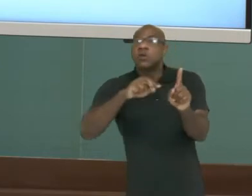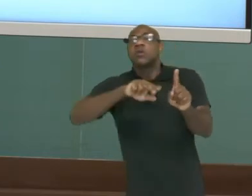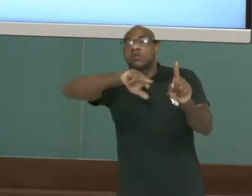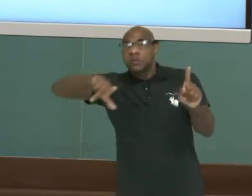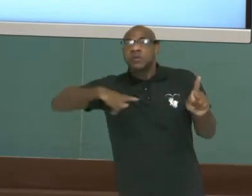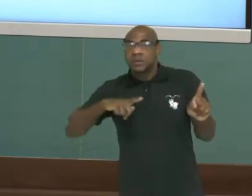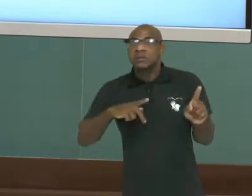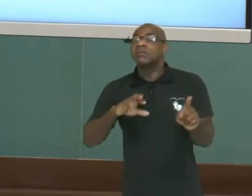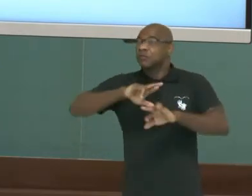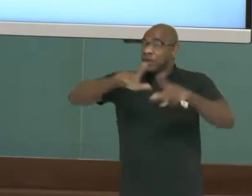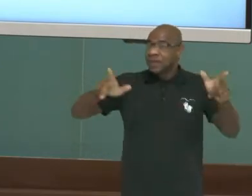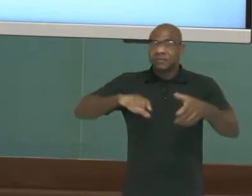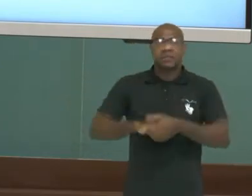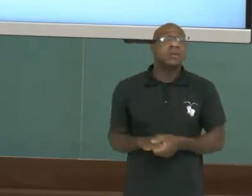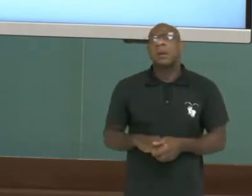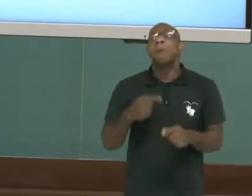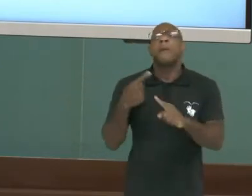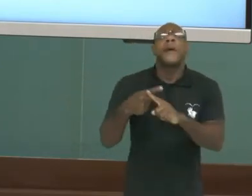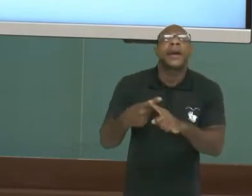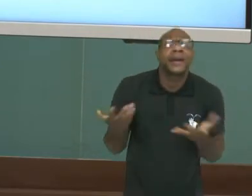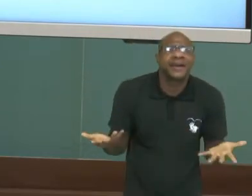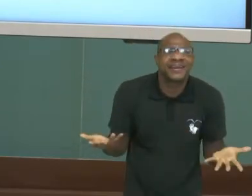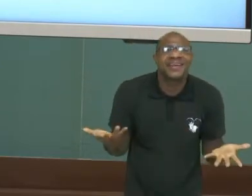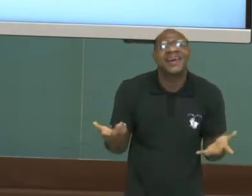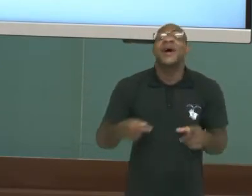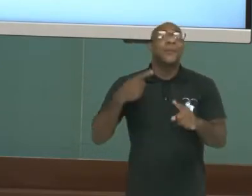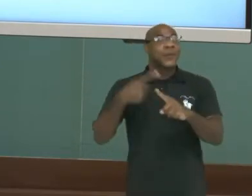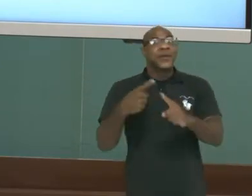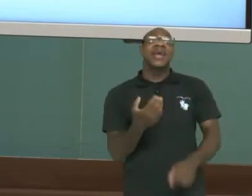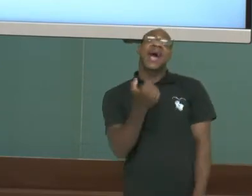bicos diferentes. Mas por quê? Por conta da